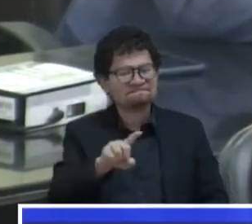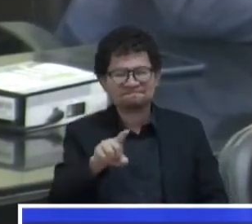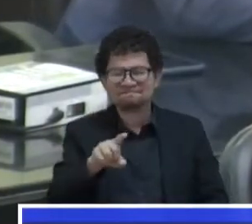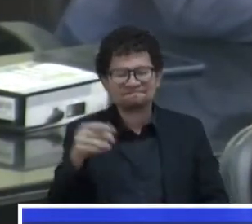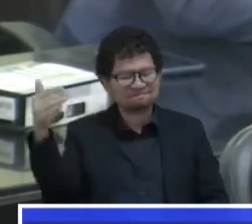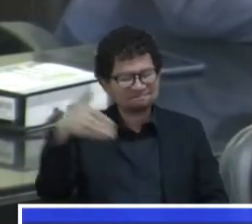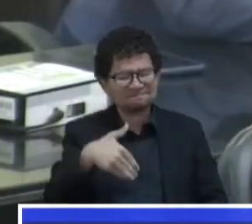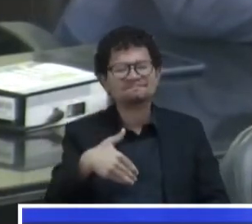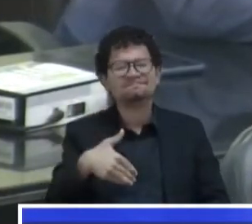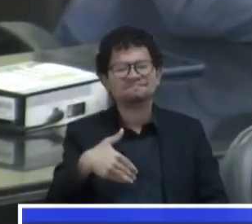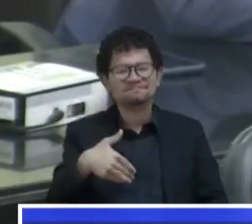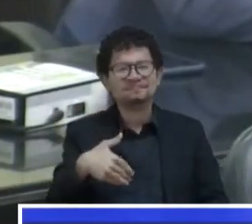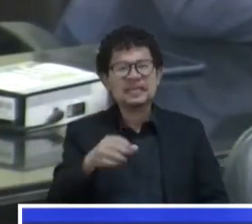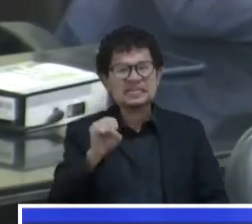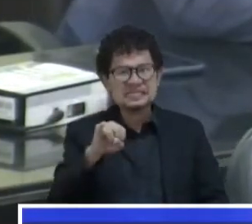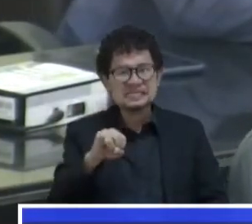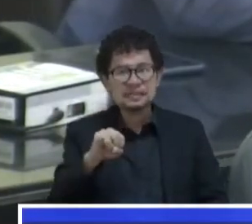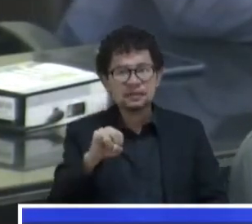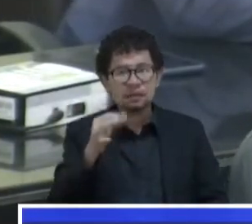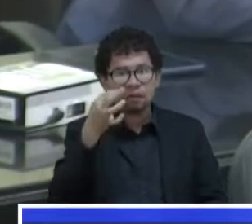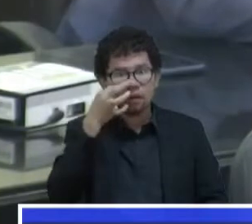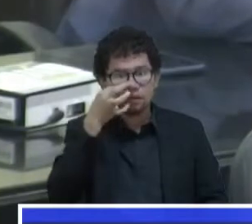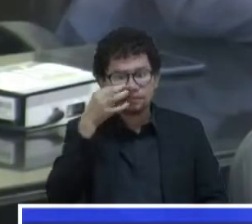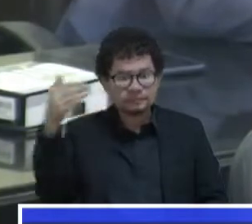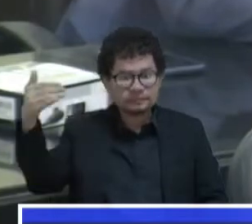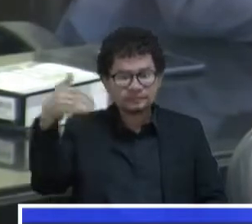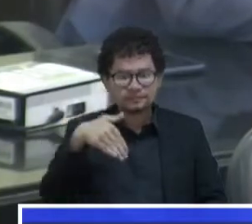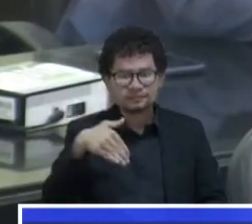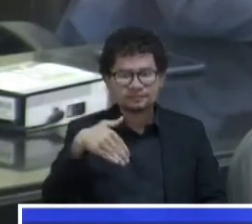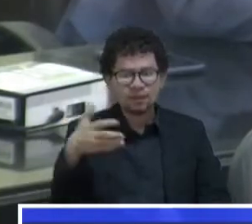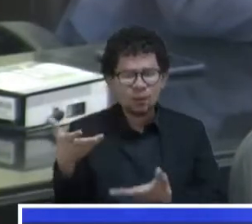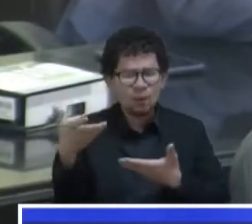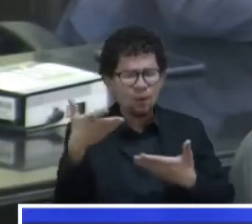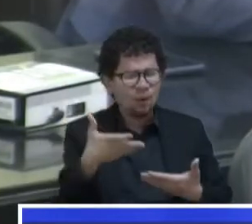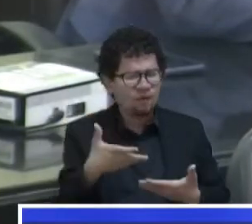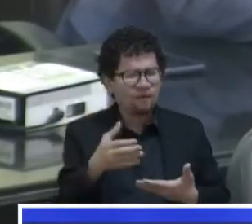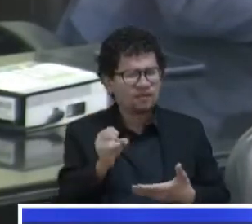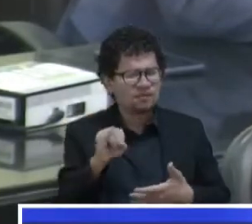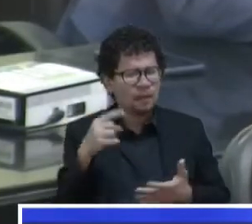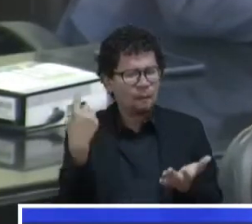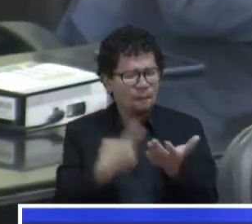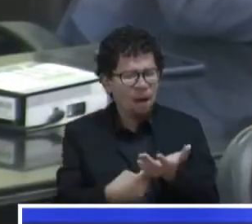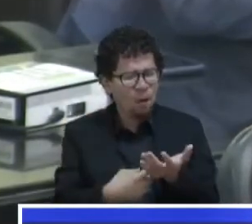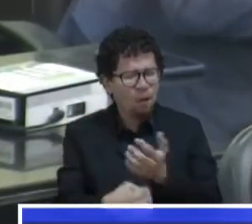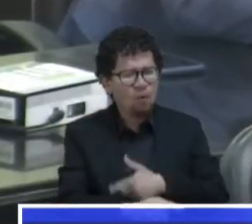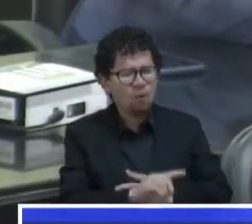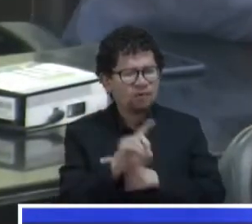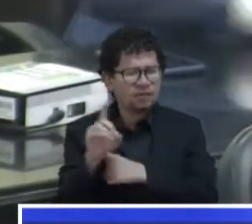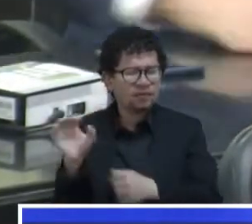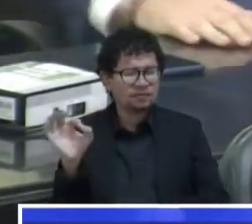Se ele aparecer aqui no convite, sem marcar uma data,